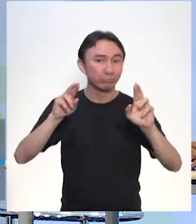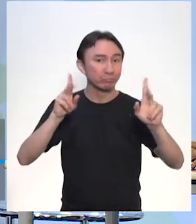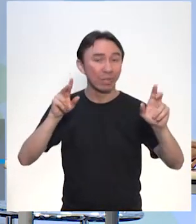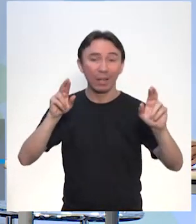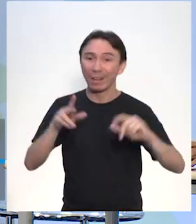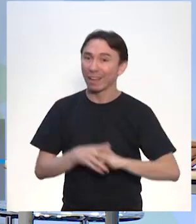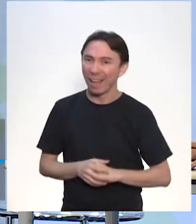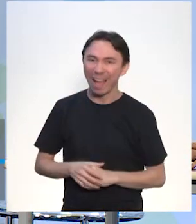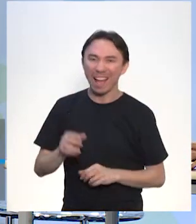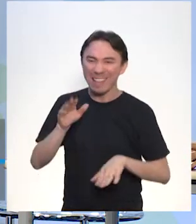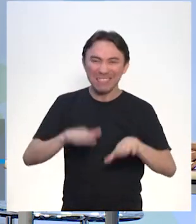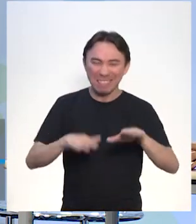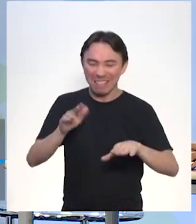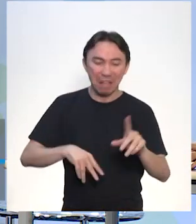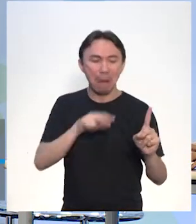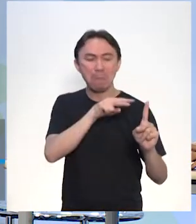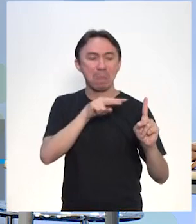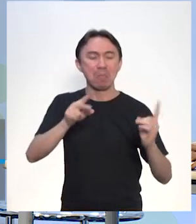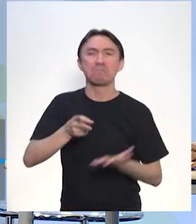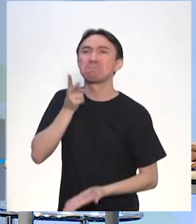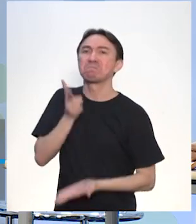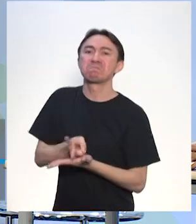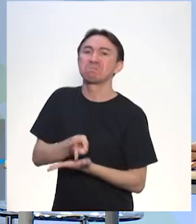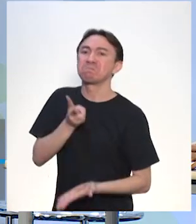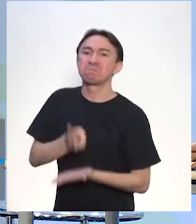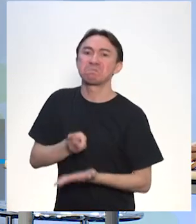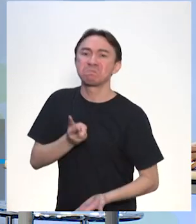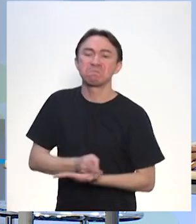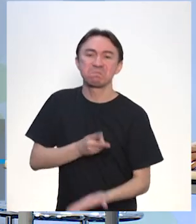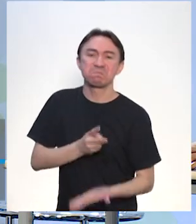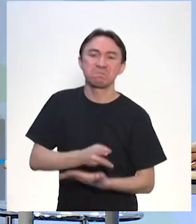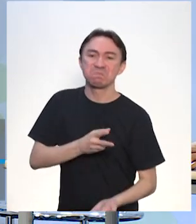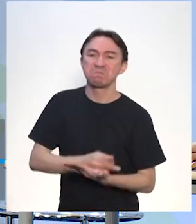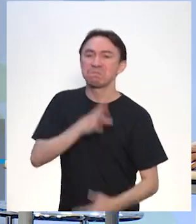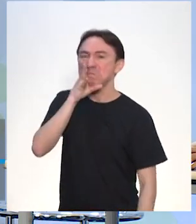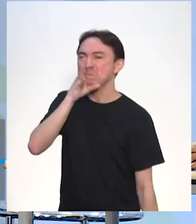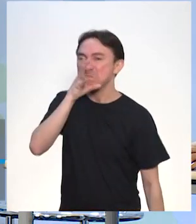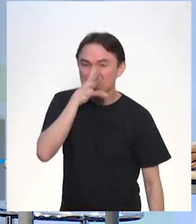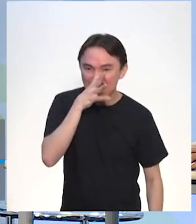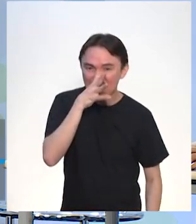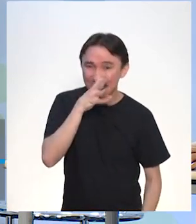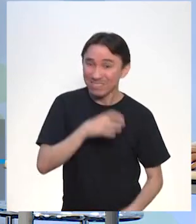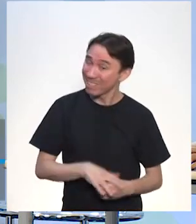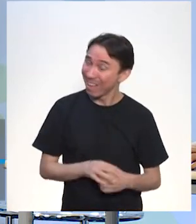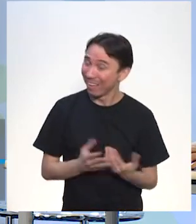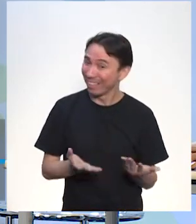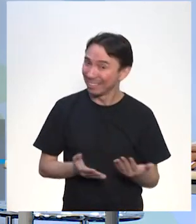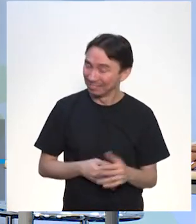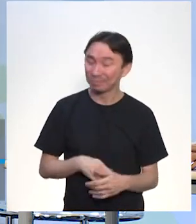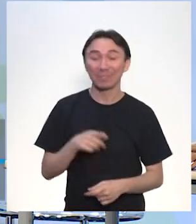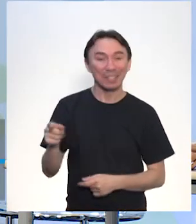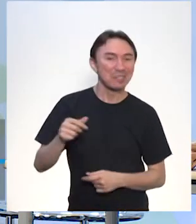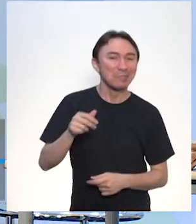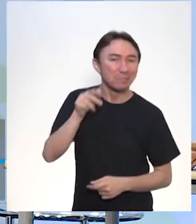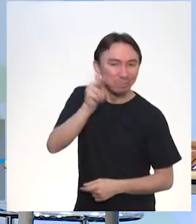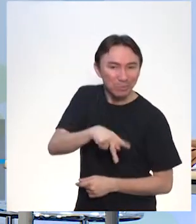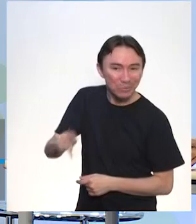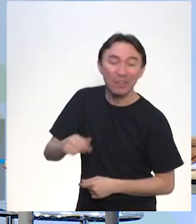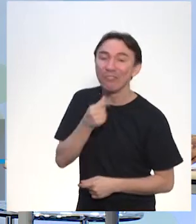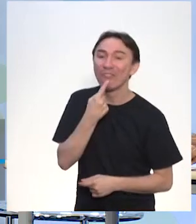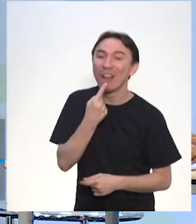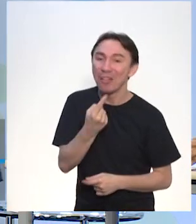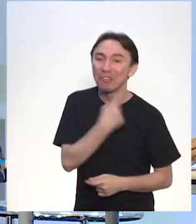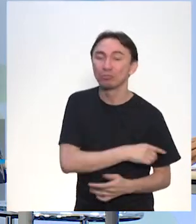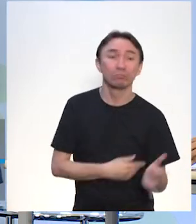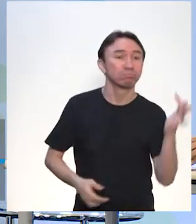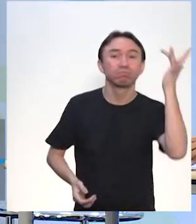de vista, né? Acho que a professora falou na questão do amadurecimento. Né? Isso é muito importante, que conforme a gente